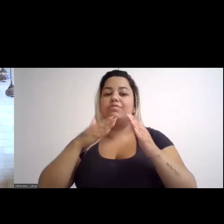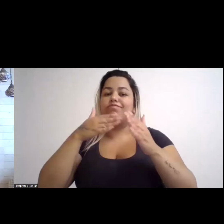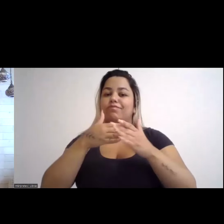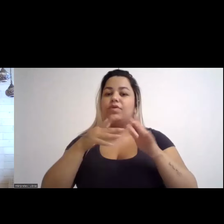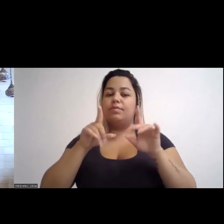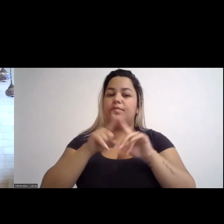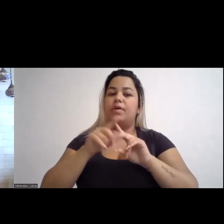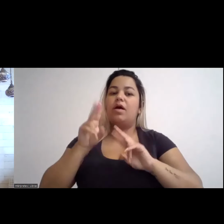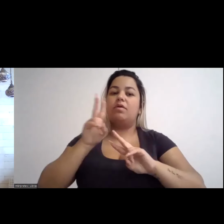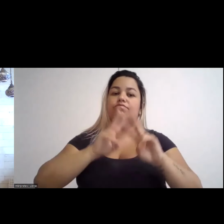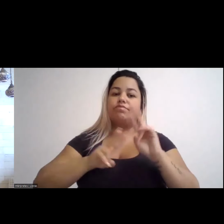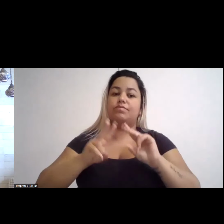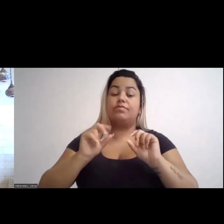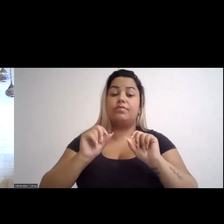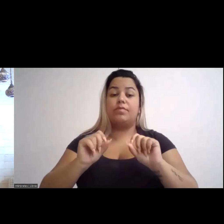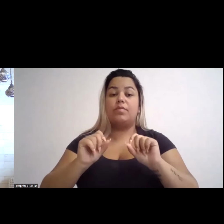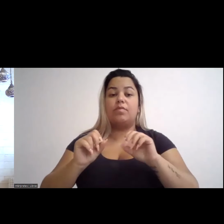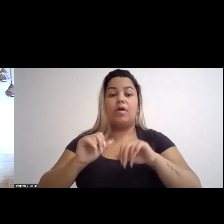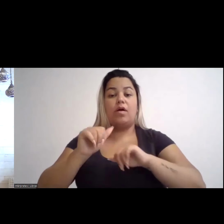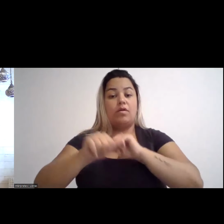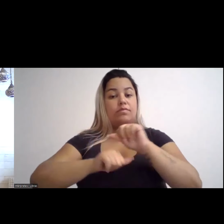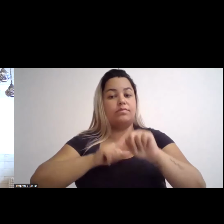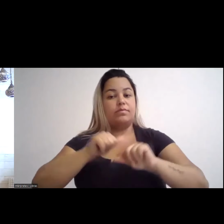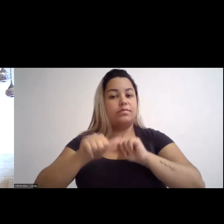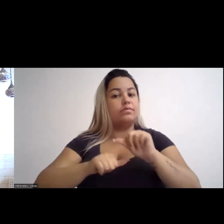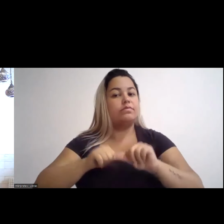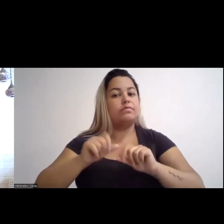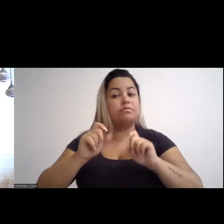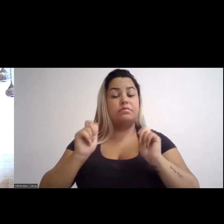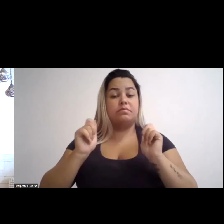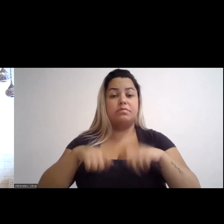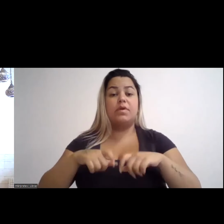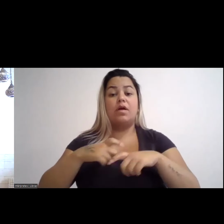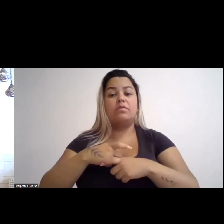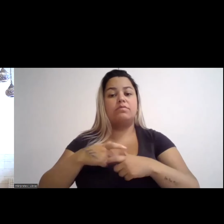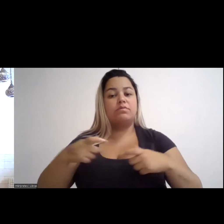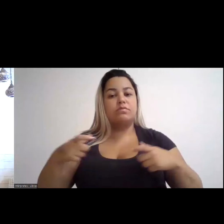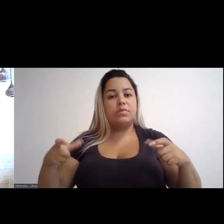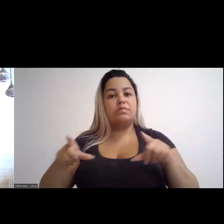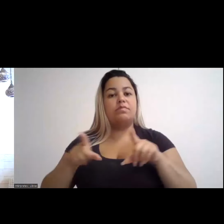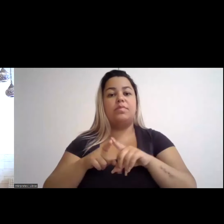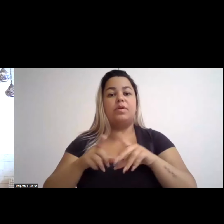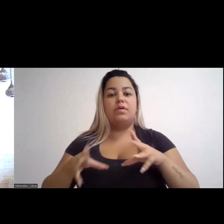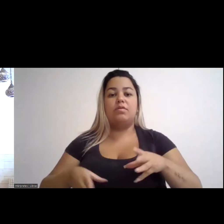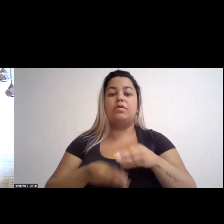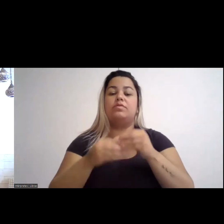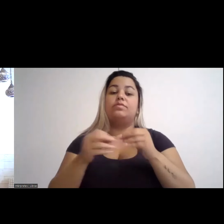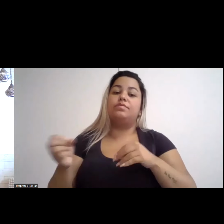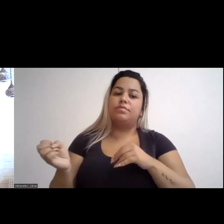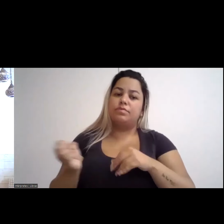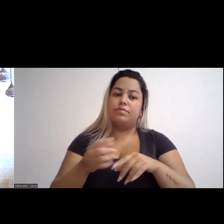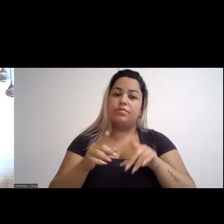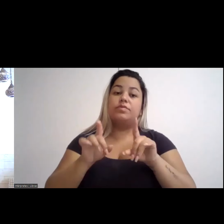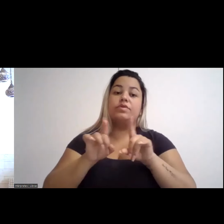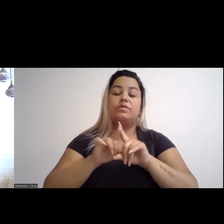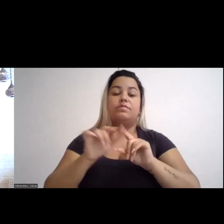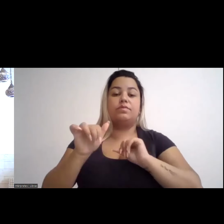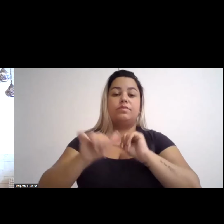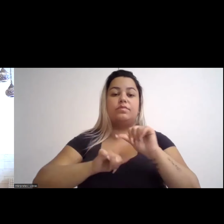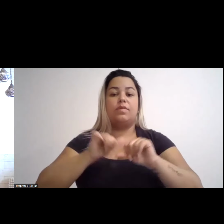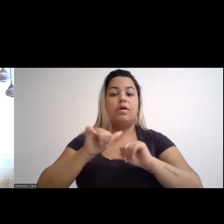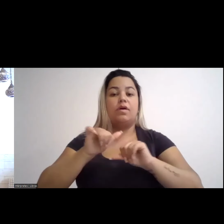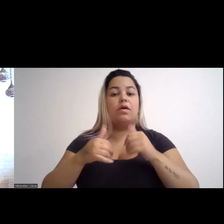do mercado. A inovação precisa ser ampliada e incorporada aos novos modos de produção, à inovação